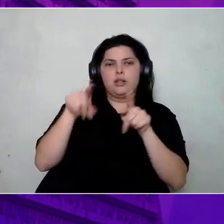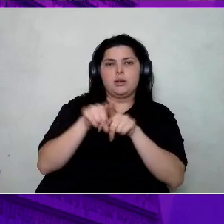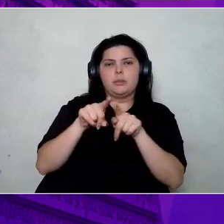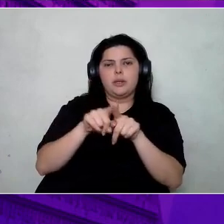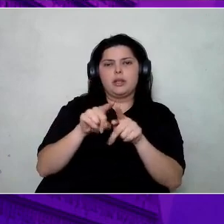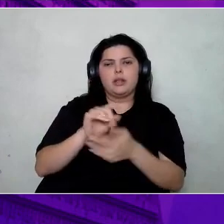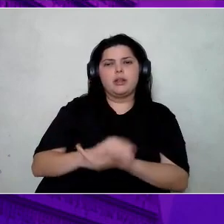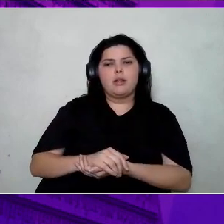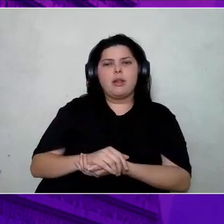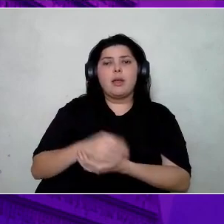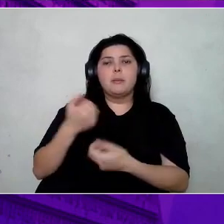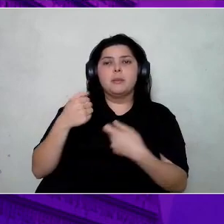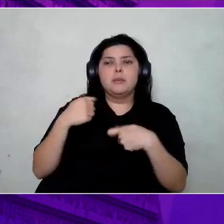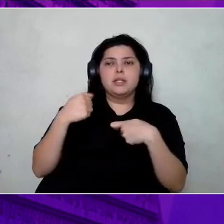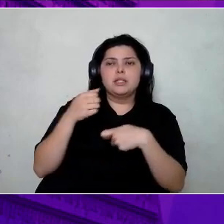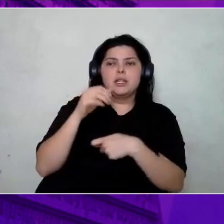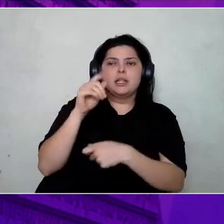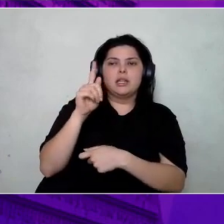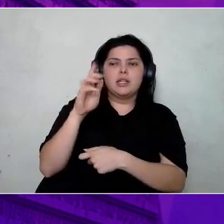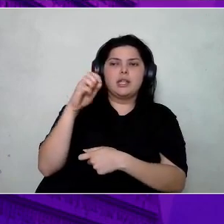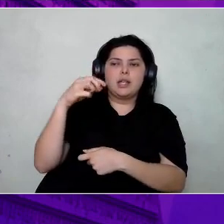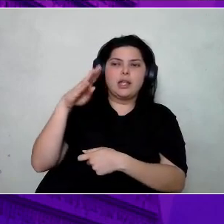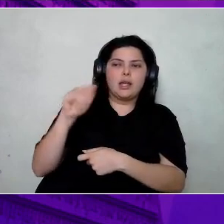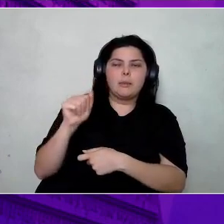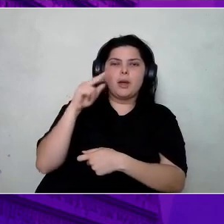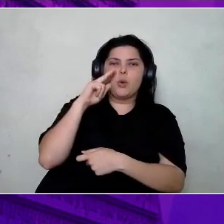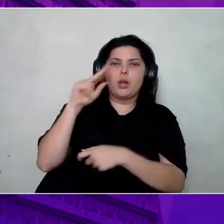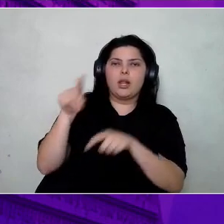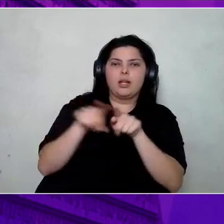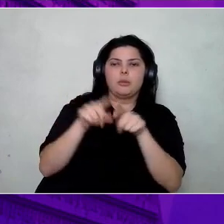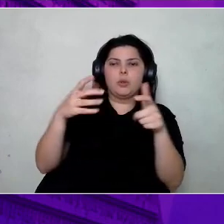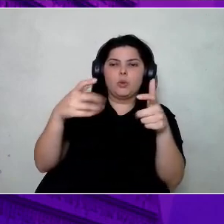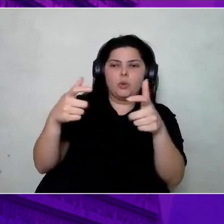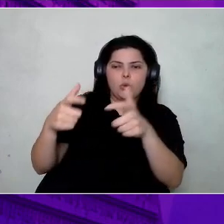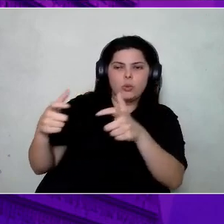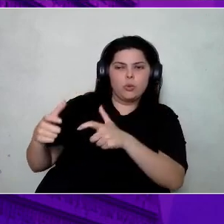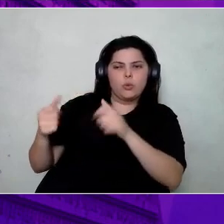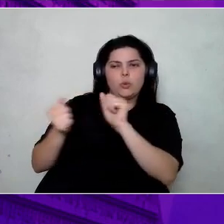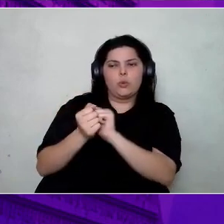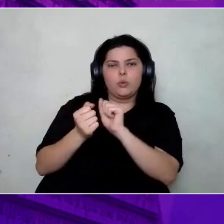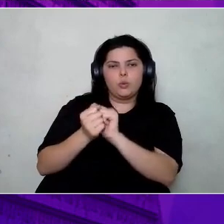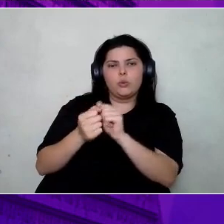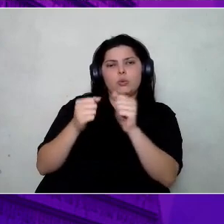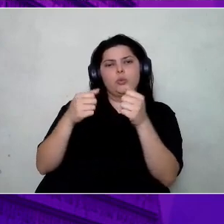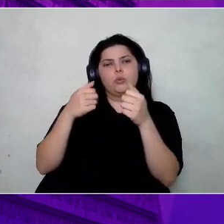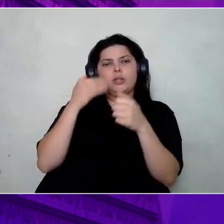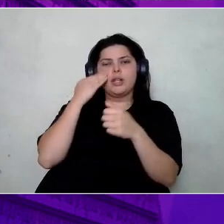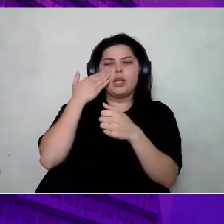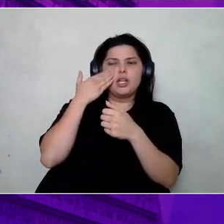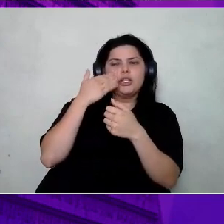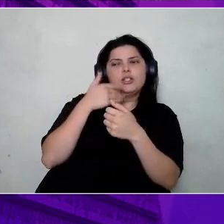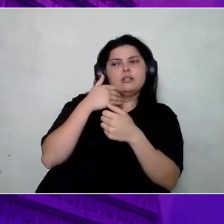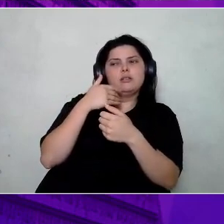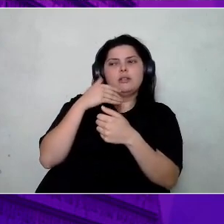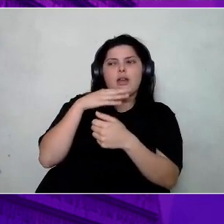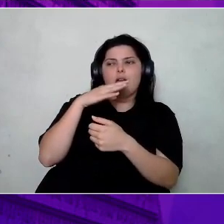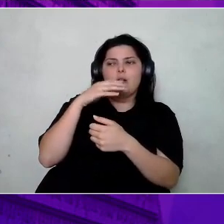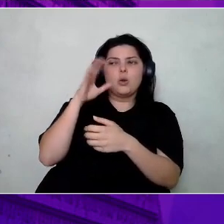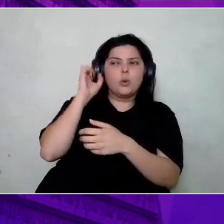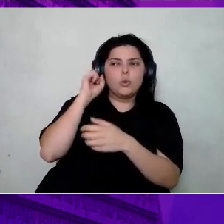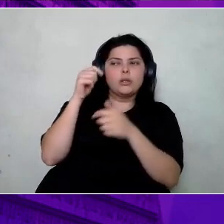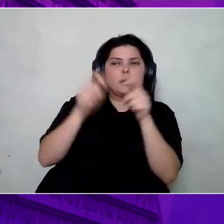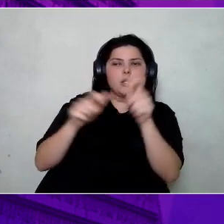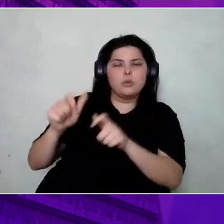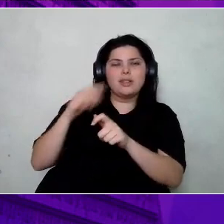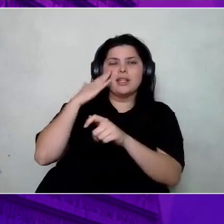no Gemba, né? Tem que andar lá no meio da galera, né? Senta junto, entende, escuta as pessoas. O que é isso? Pô, é entender o que as pessoas